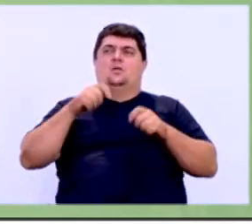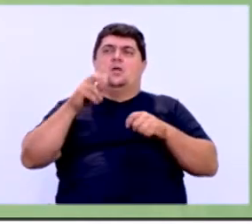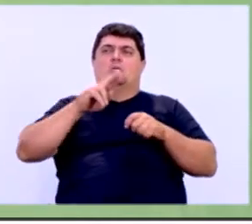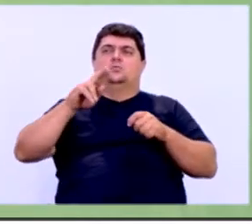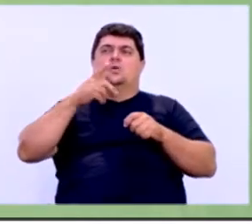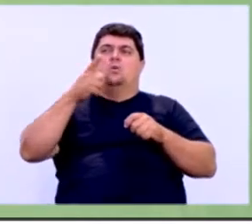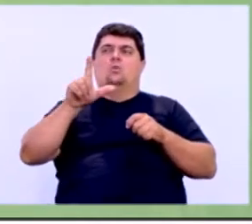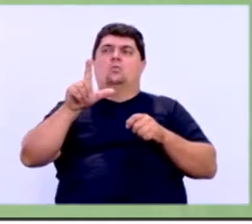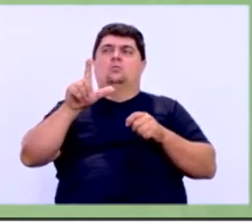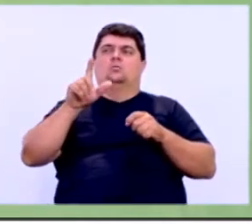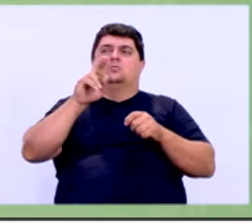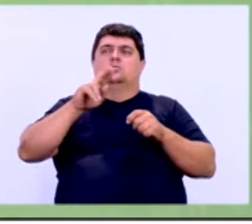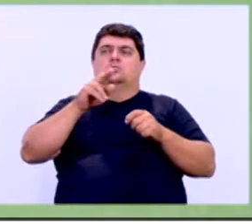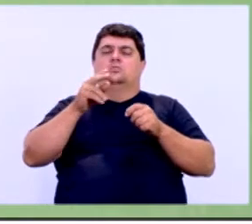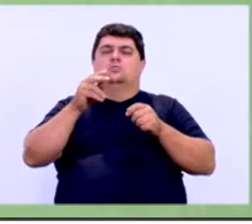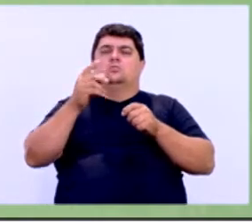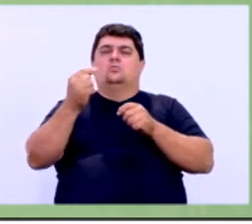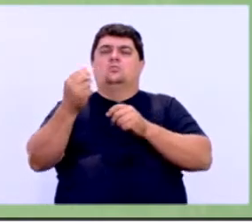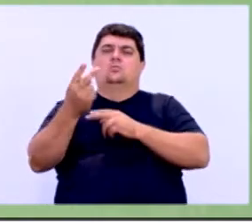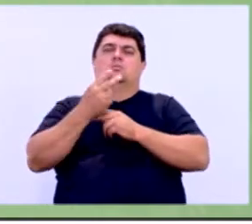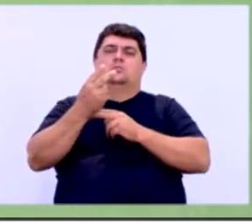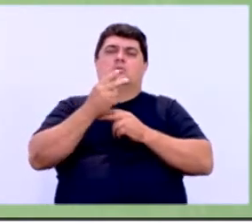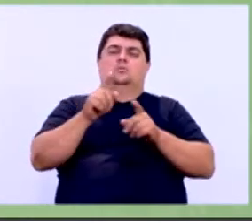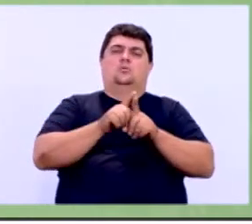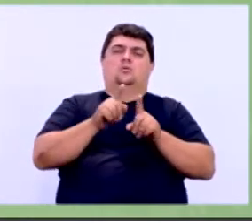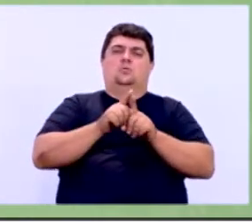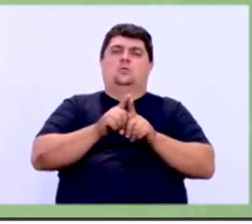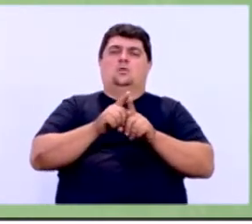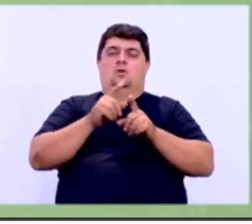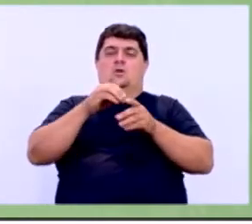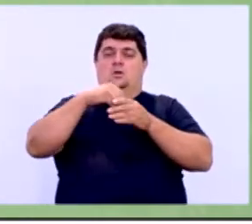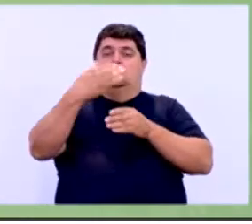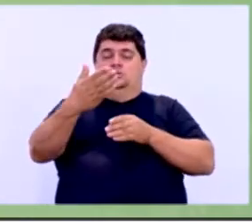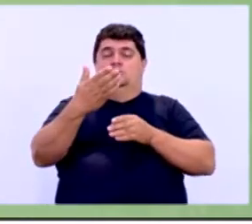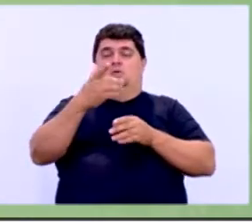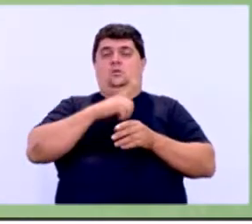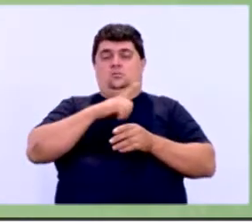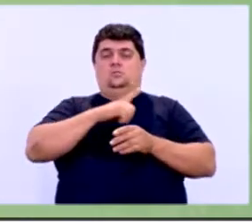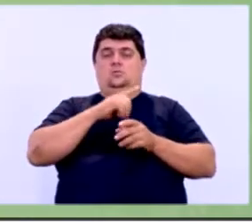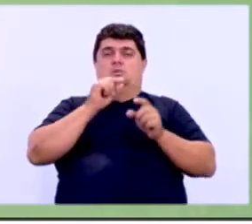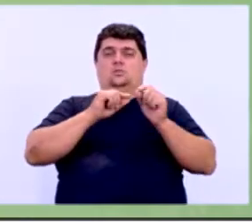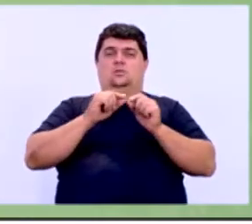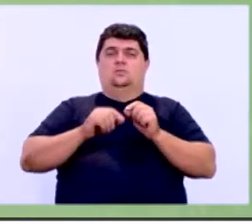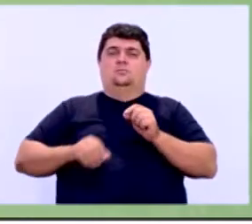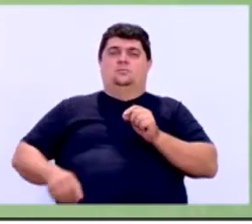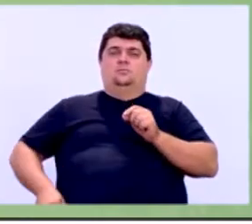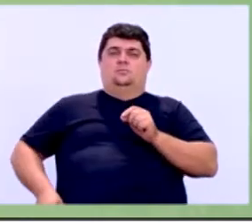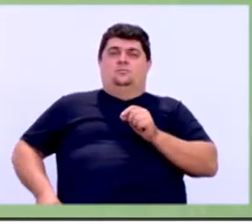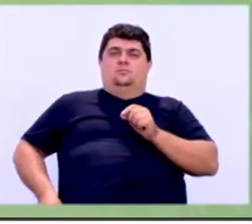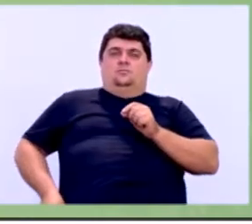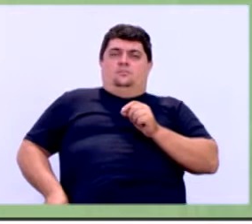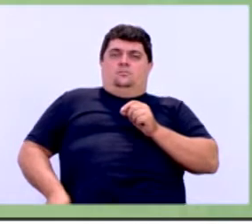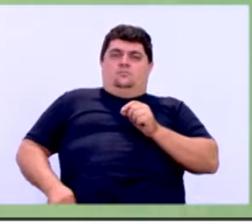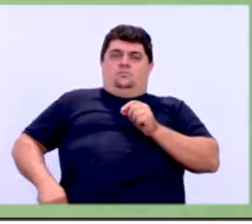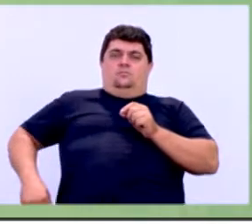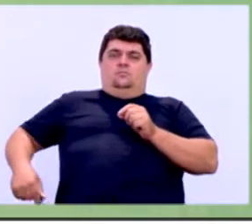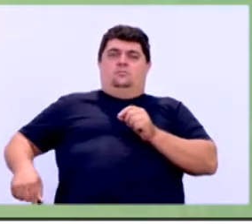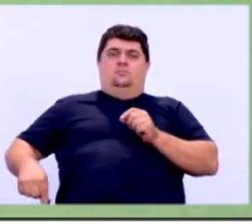para financiamento. Então, essas fontes externas, de financiamento, elas são